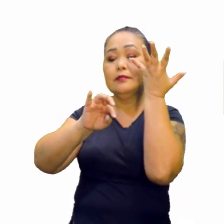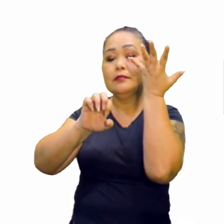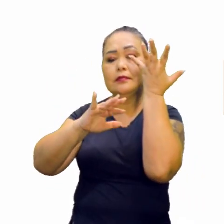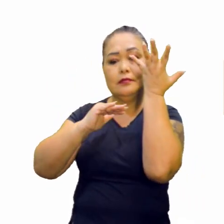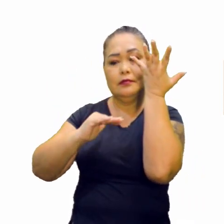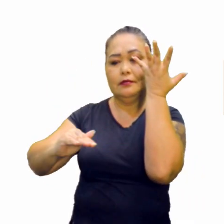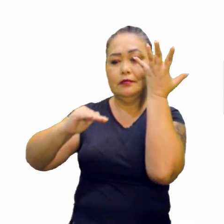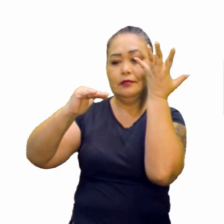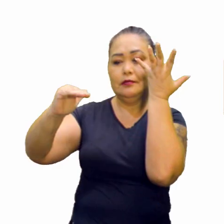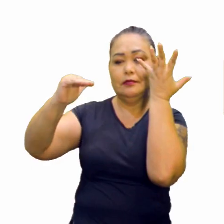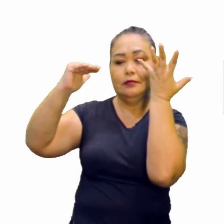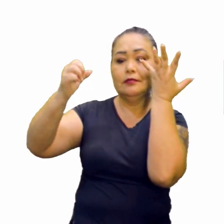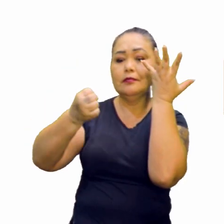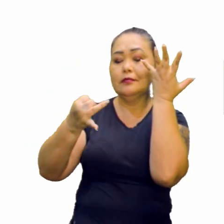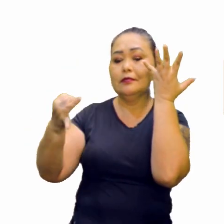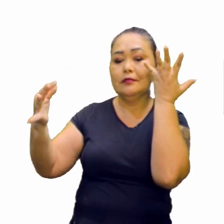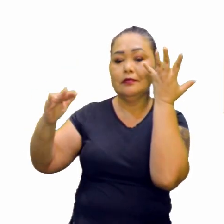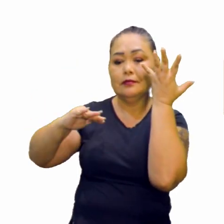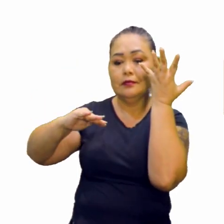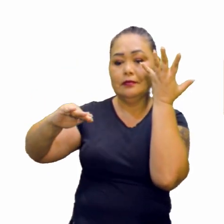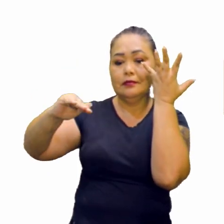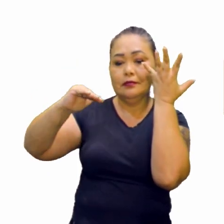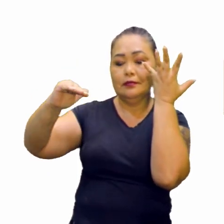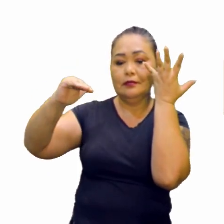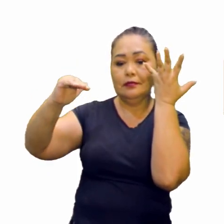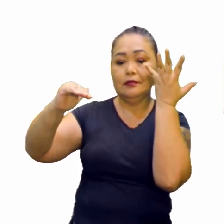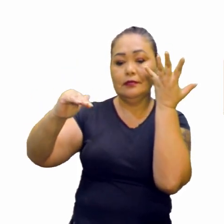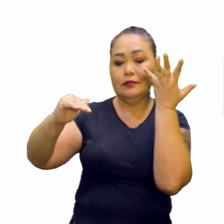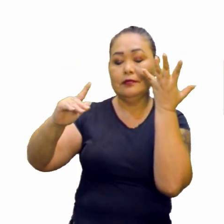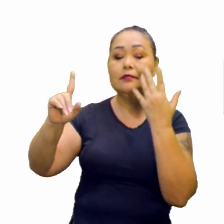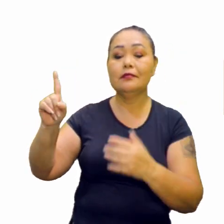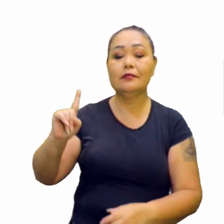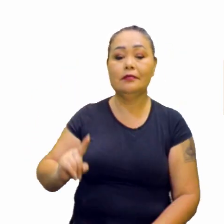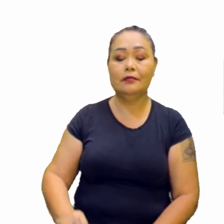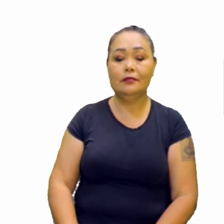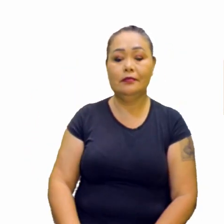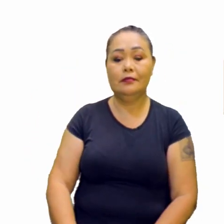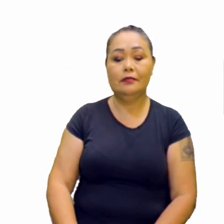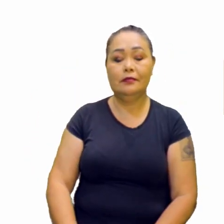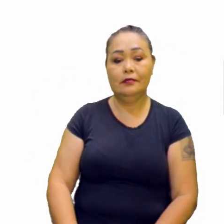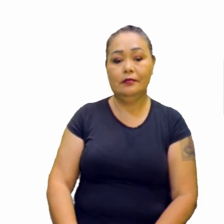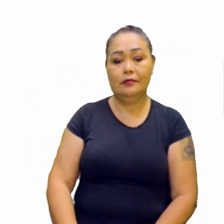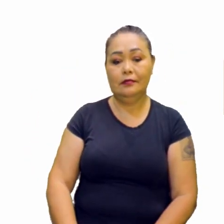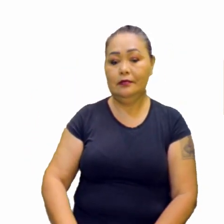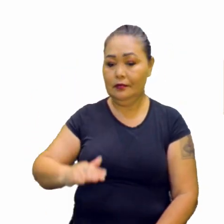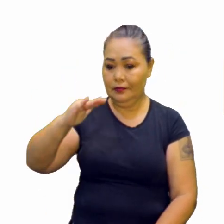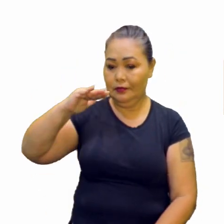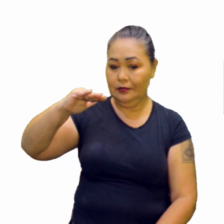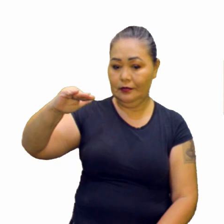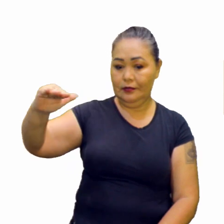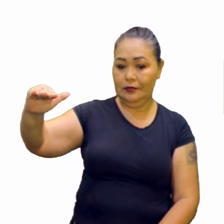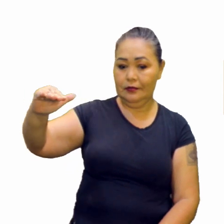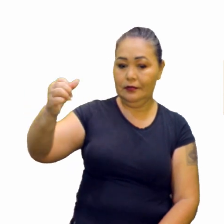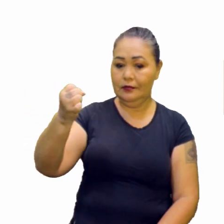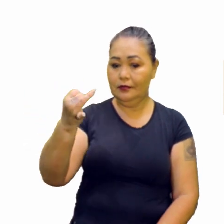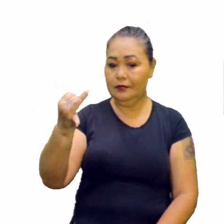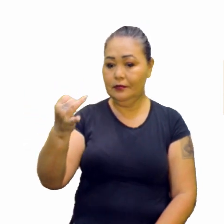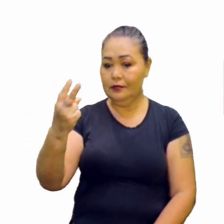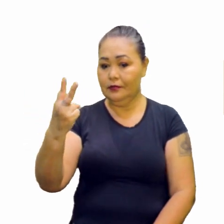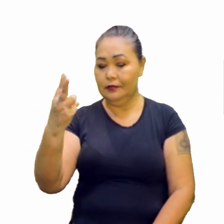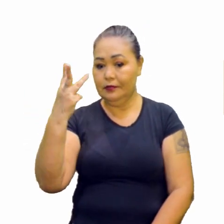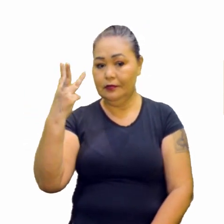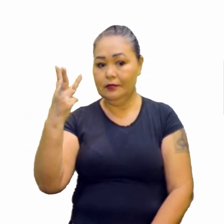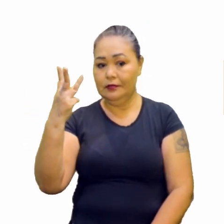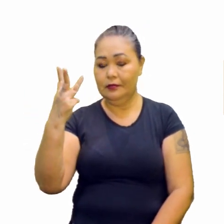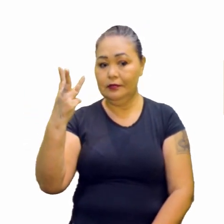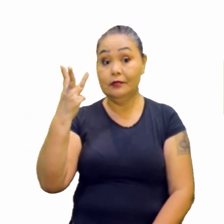estratificações? Aqui, vamos lá. Eu conto estratificação 1, 2, 3. Tem